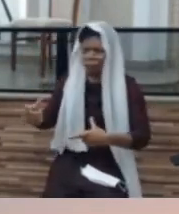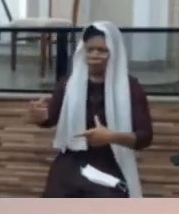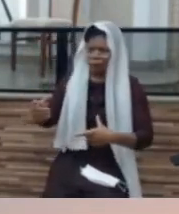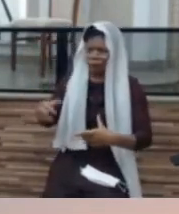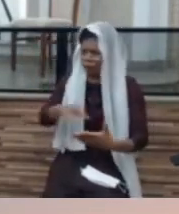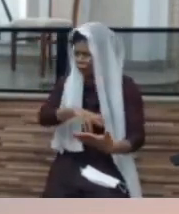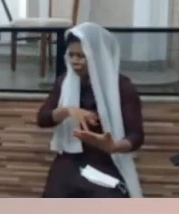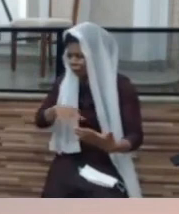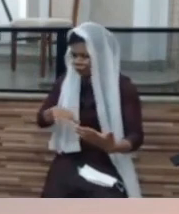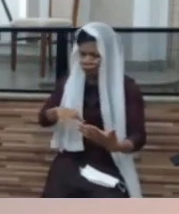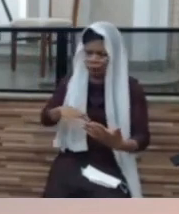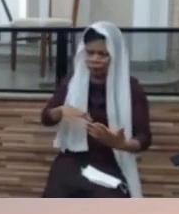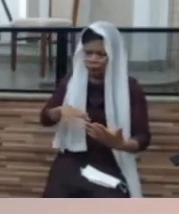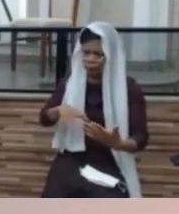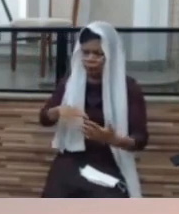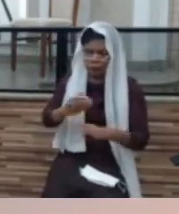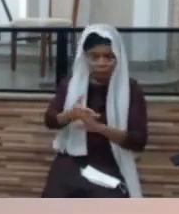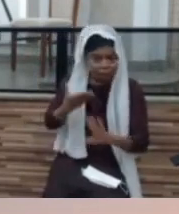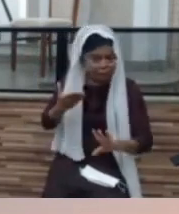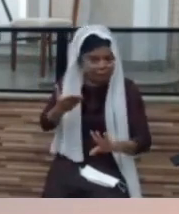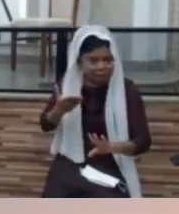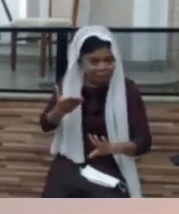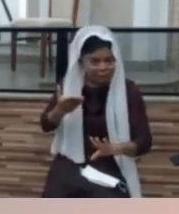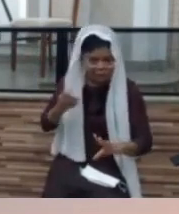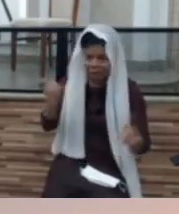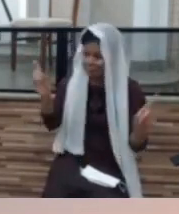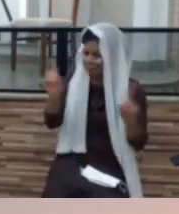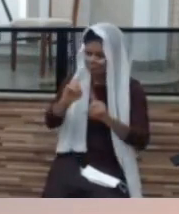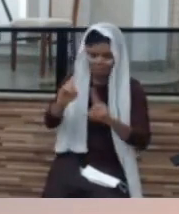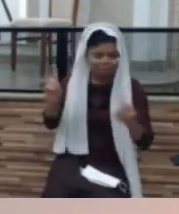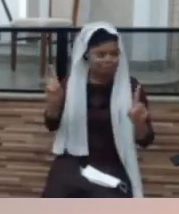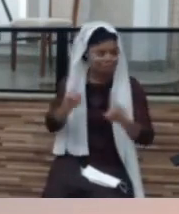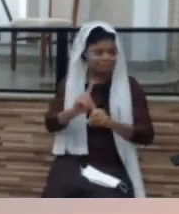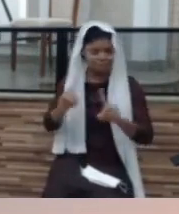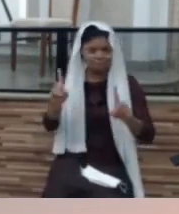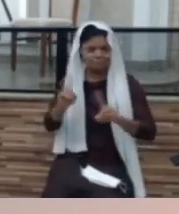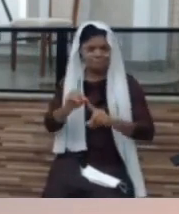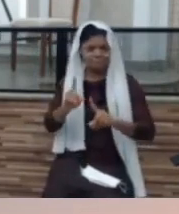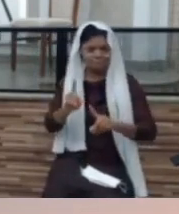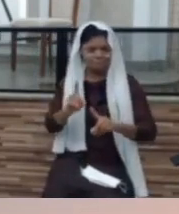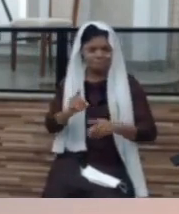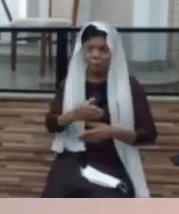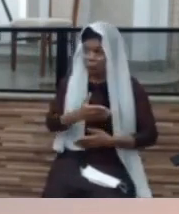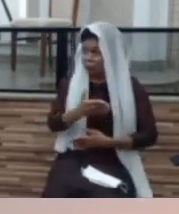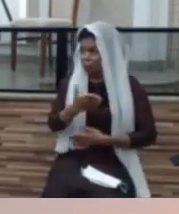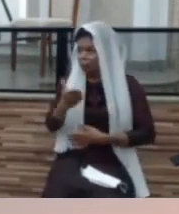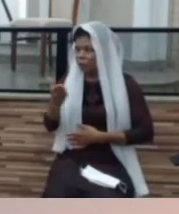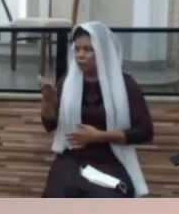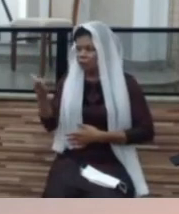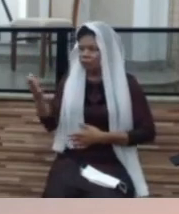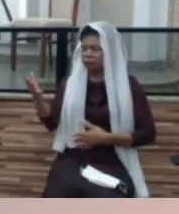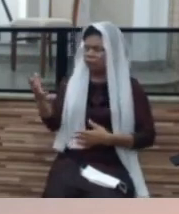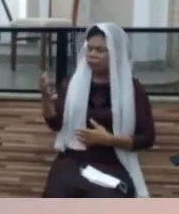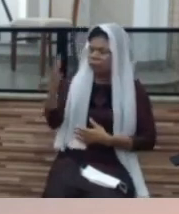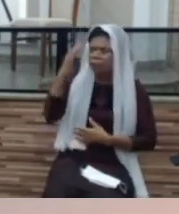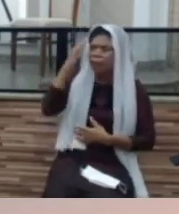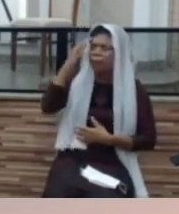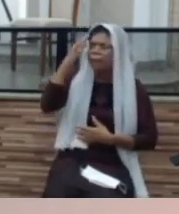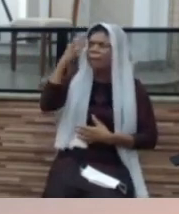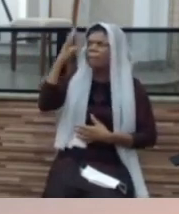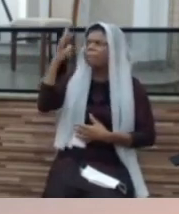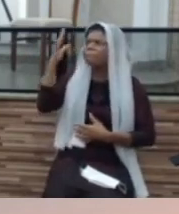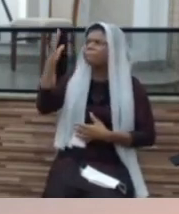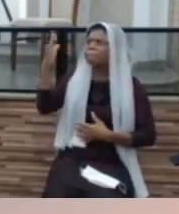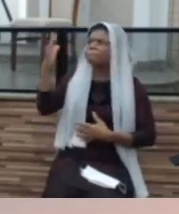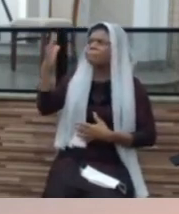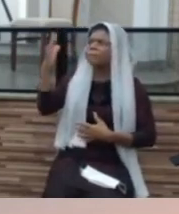de te arrancar da graça do Filho de Deus, nem desse lugar. Fala aí agora, irmãos, não precisa falar irmãos, com voz,